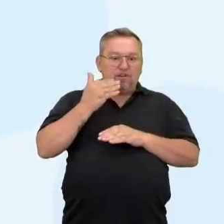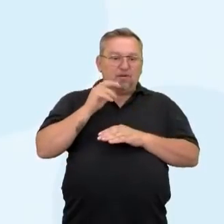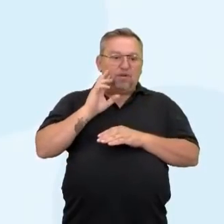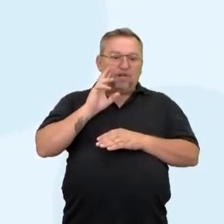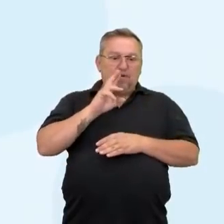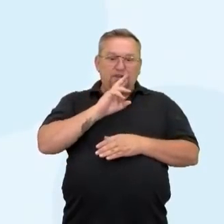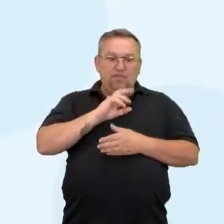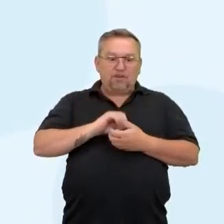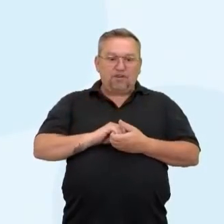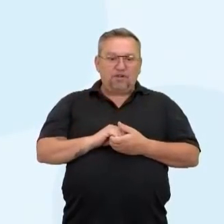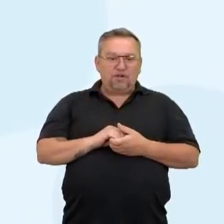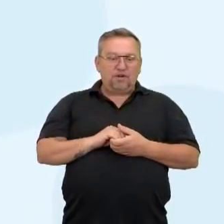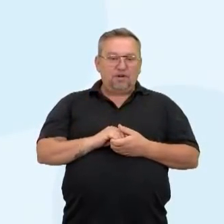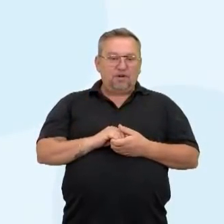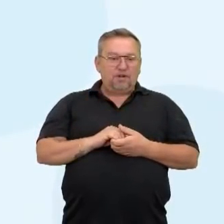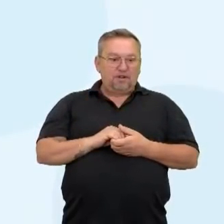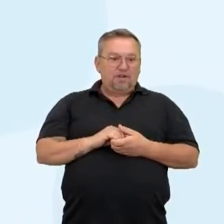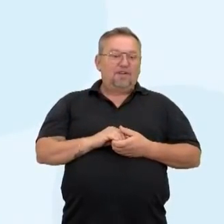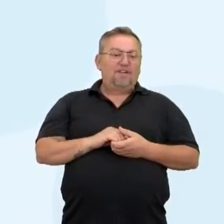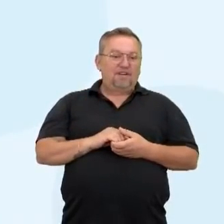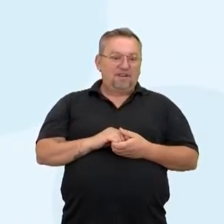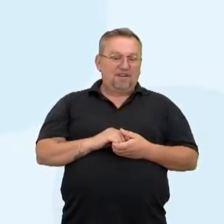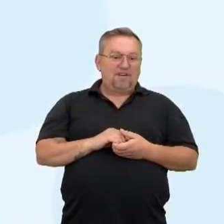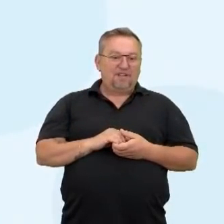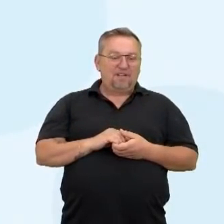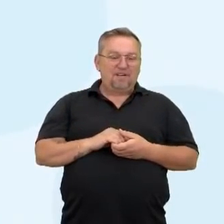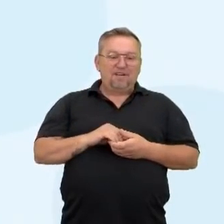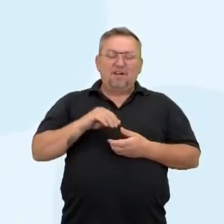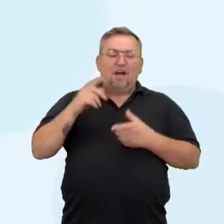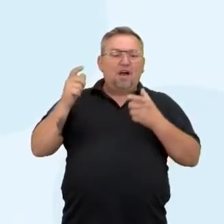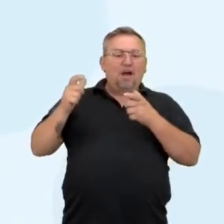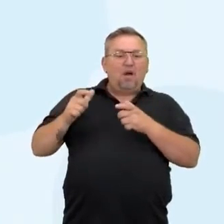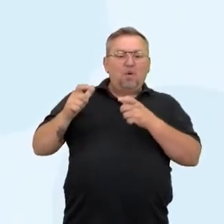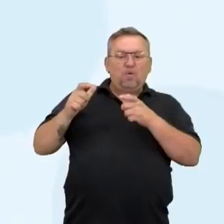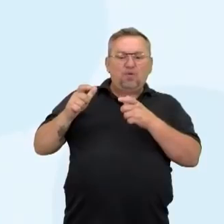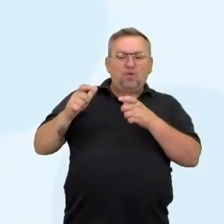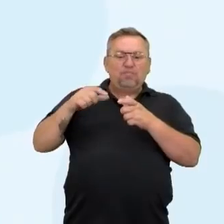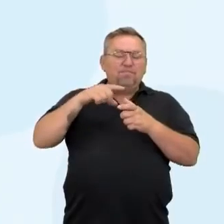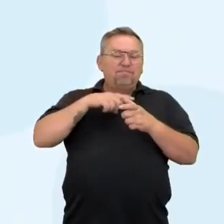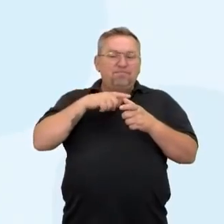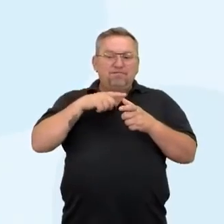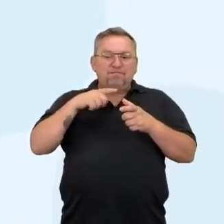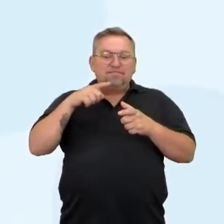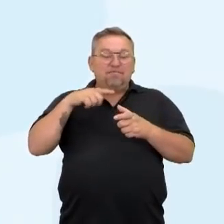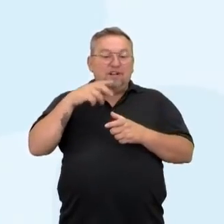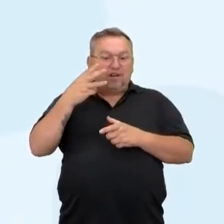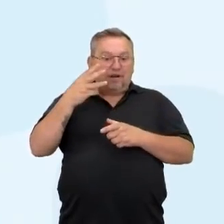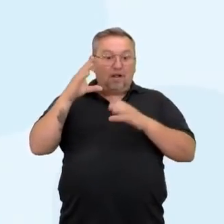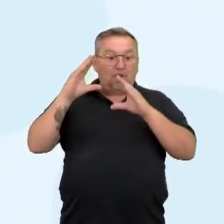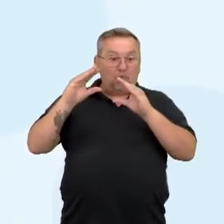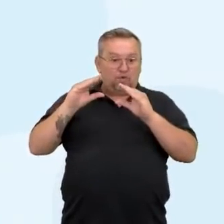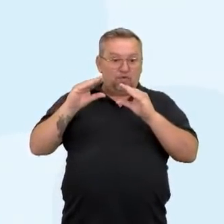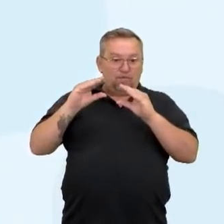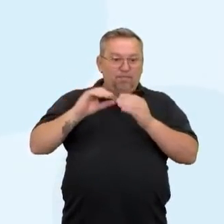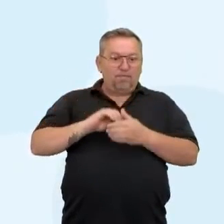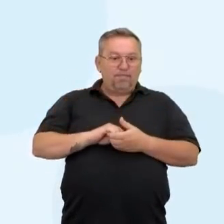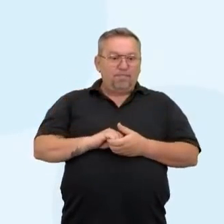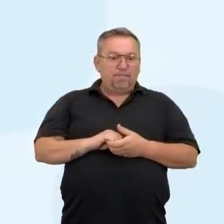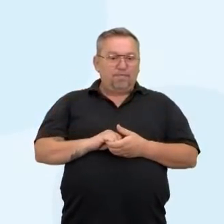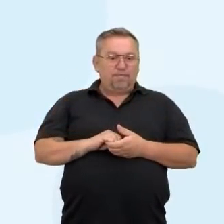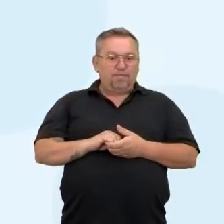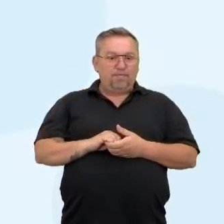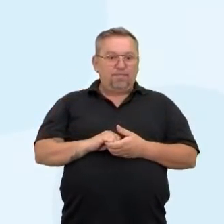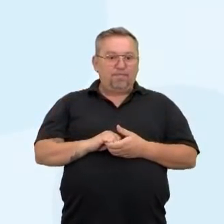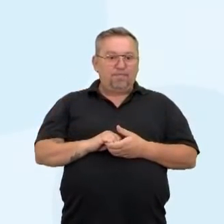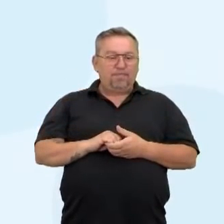tem where did they have dinner? Onde eles estão? Então a gente tem três informações. À noite,